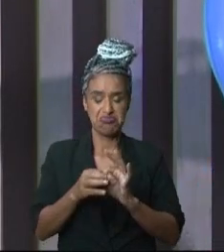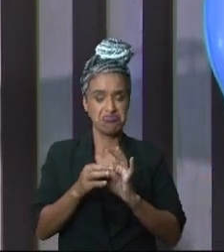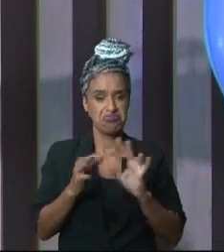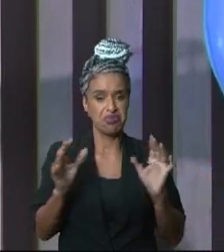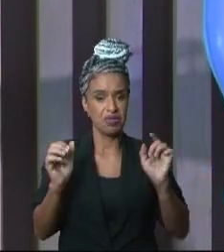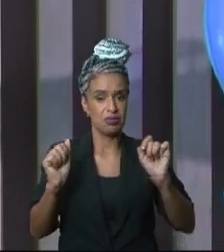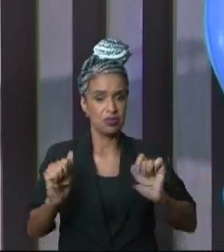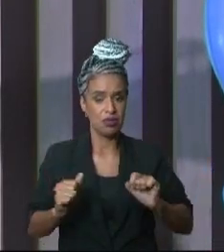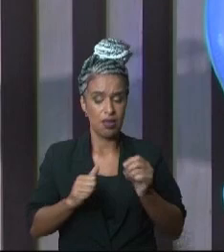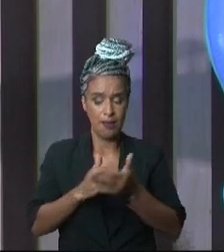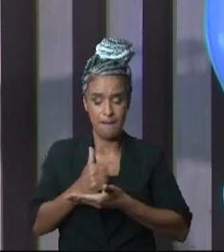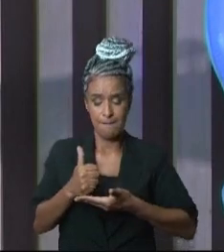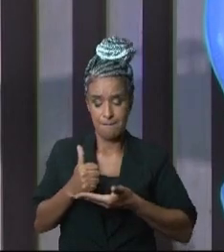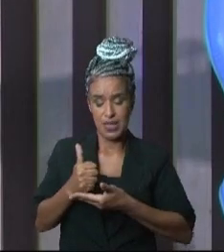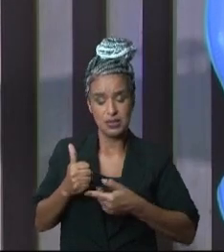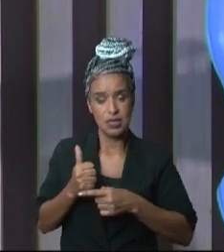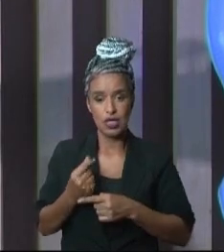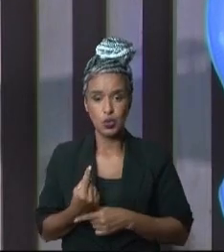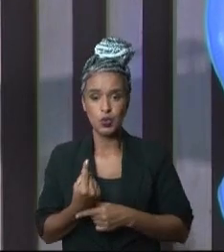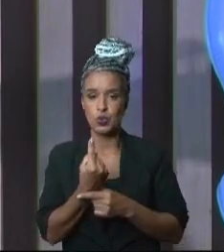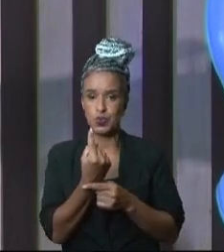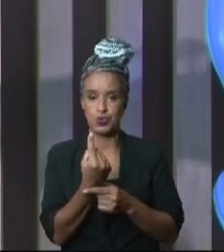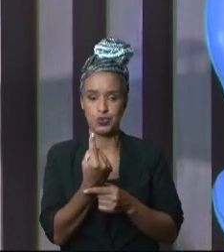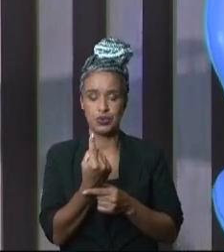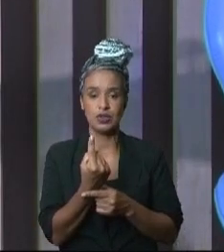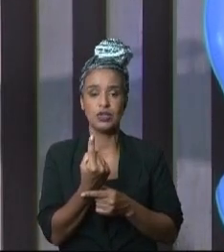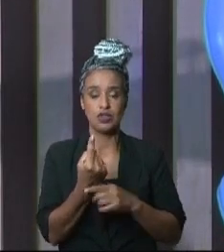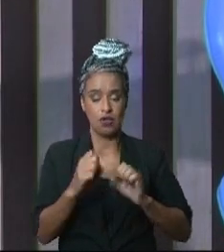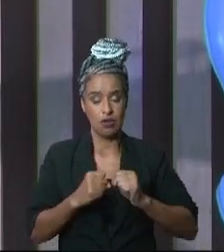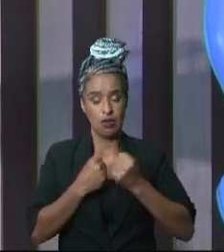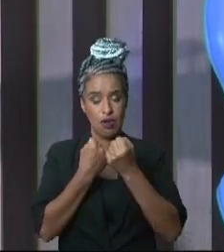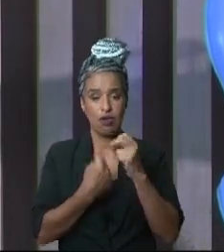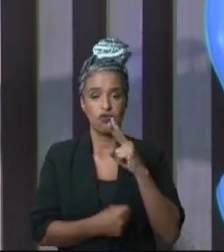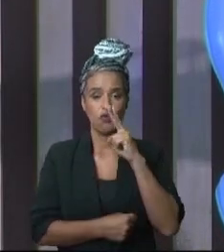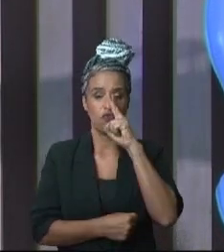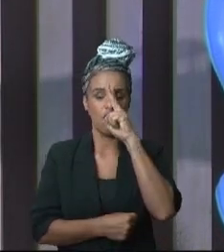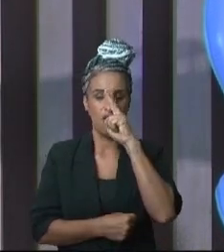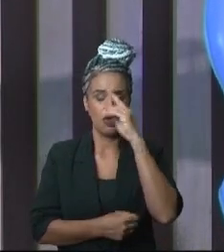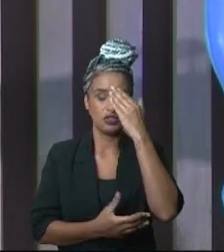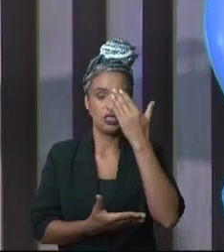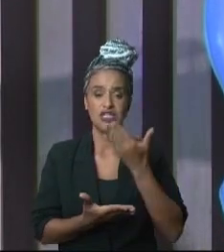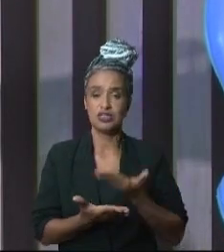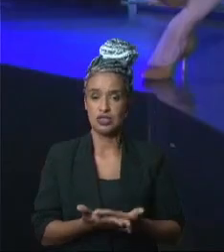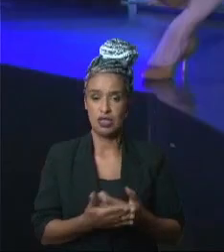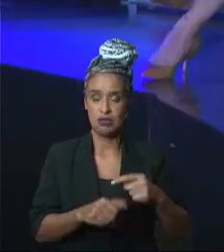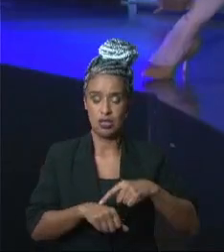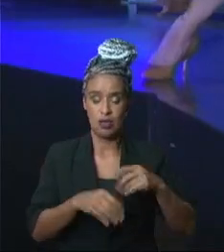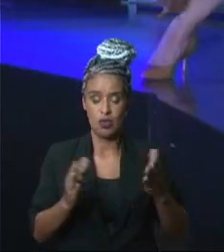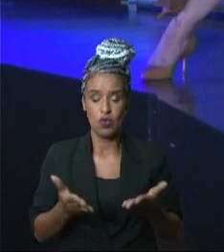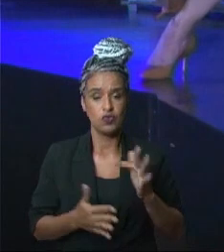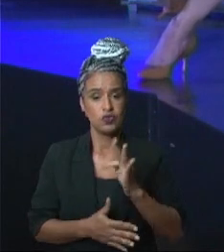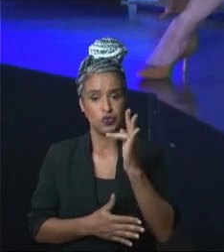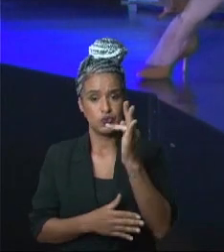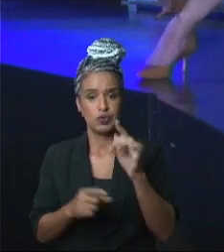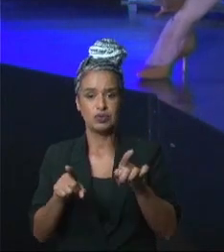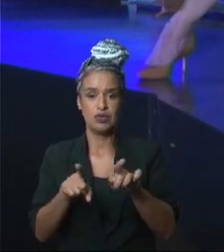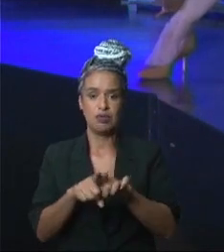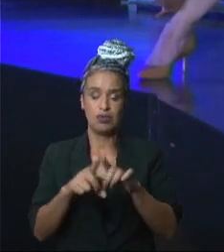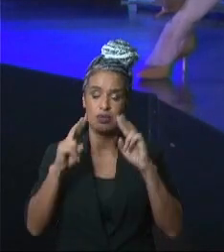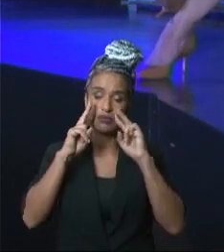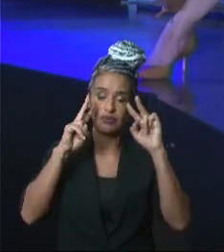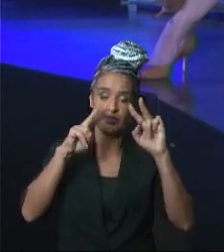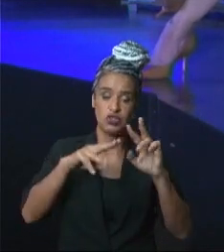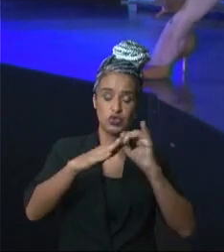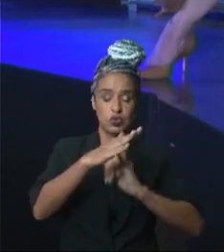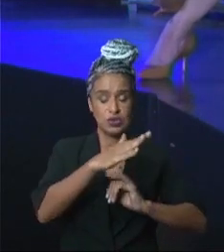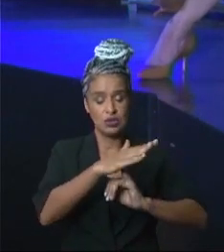liberdade se baseia na nossa unidade. Então, nós somos muito mais fortes do que vamos ser no futuro. E outras instituições têm que ver internamente como